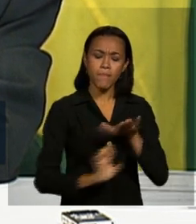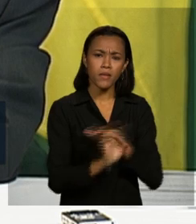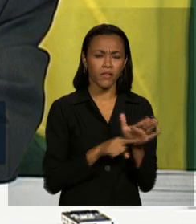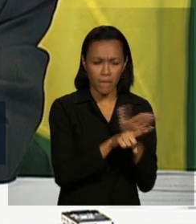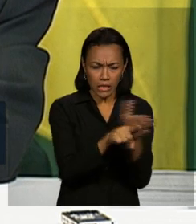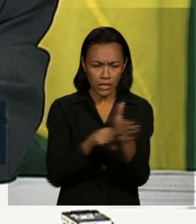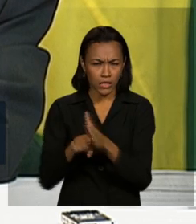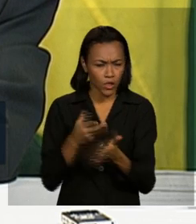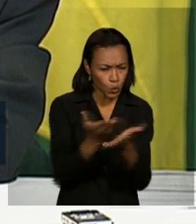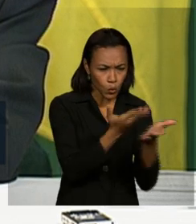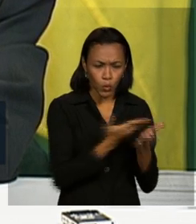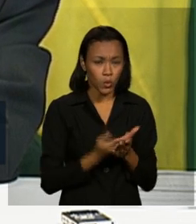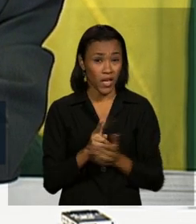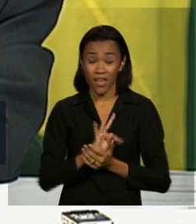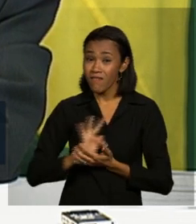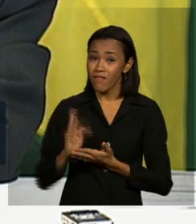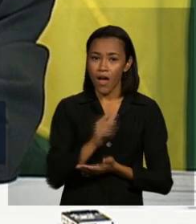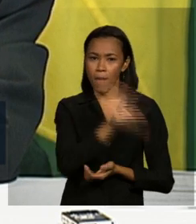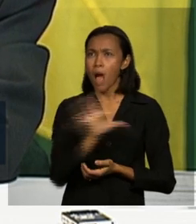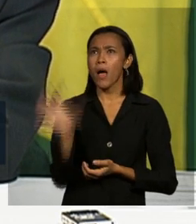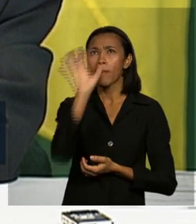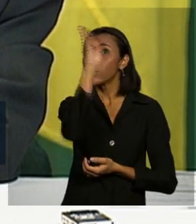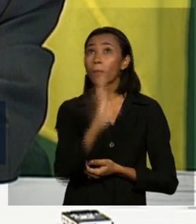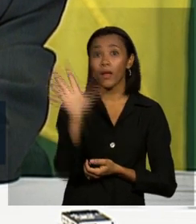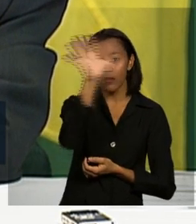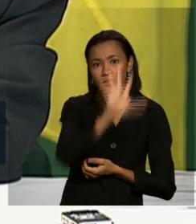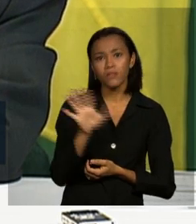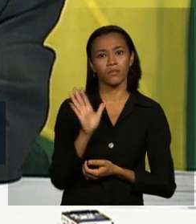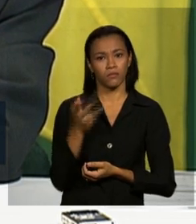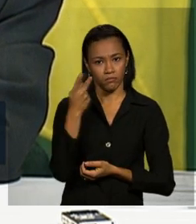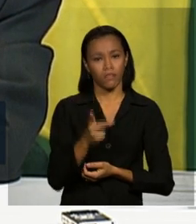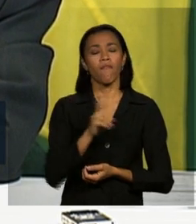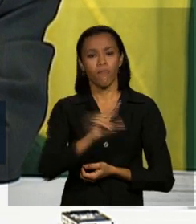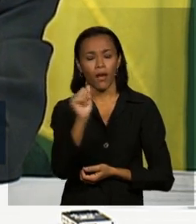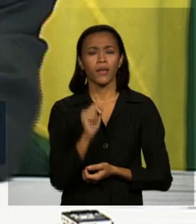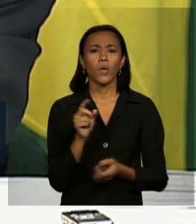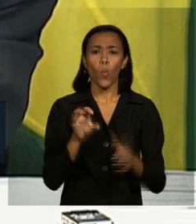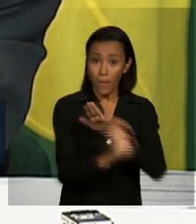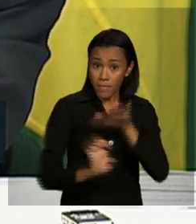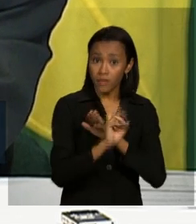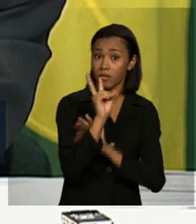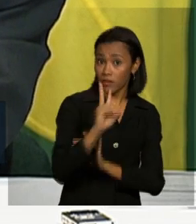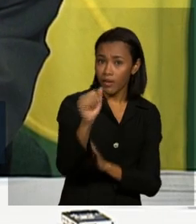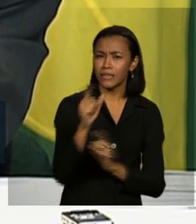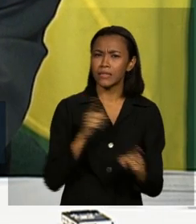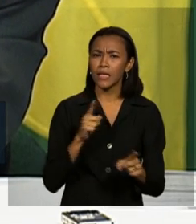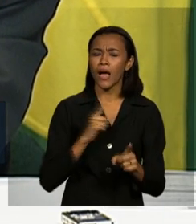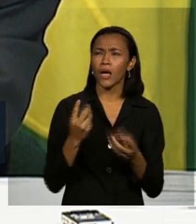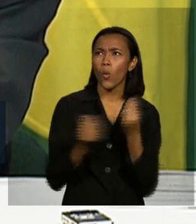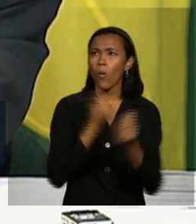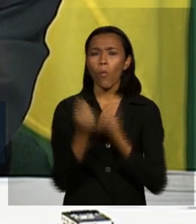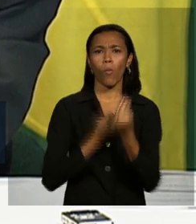nas mais diversas regiões do país setores do país será uma empresa que proporá e estruturará